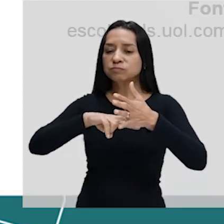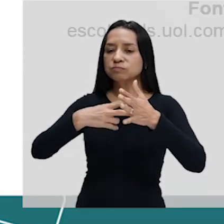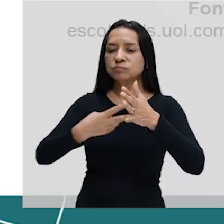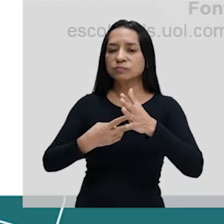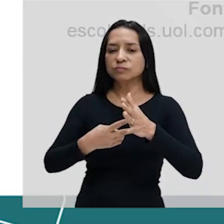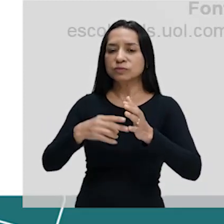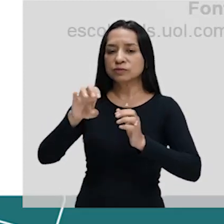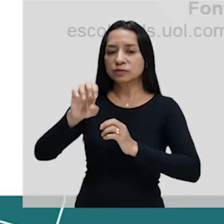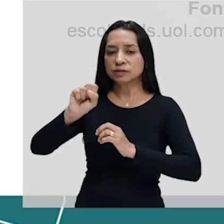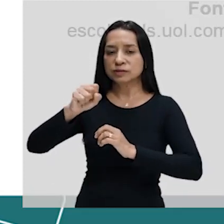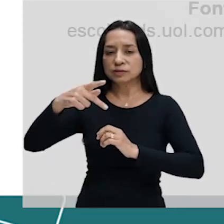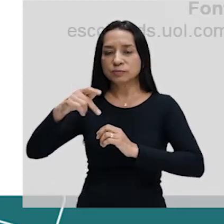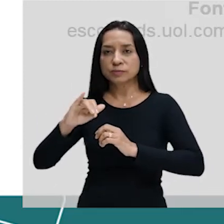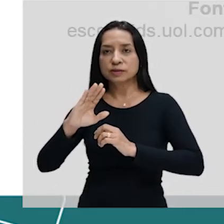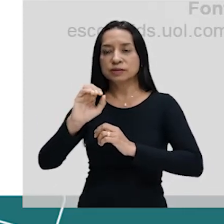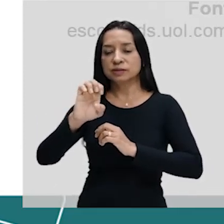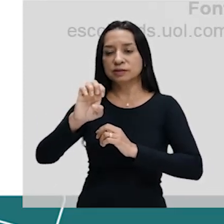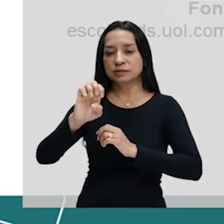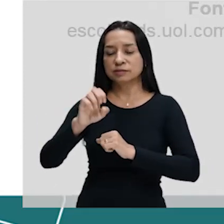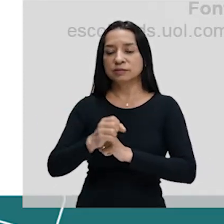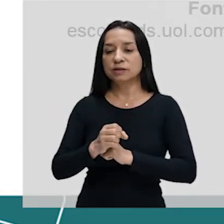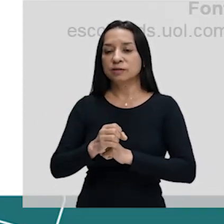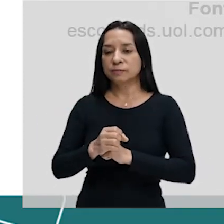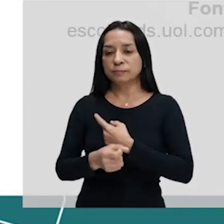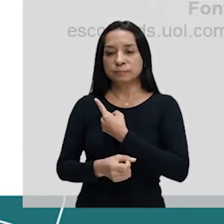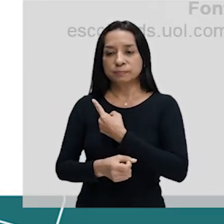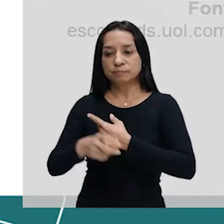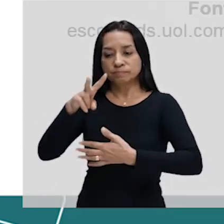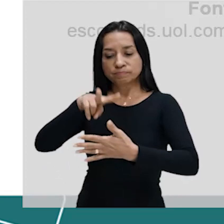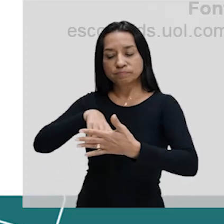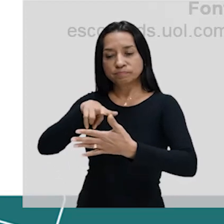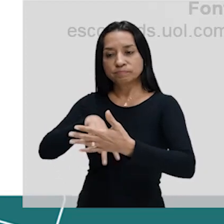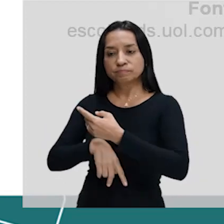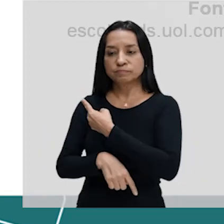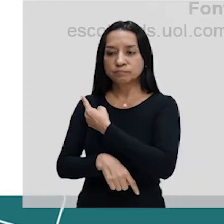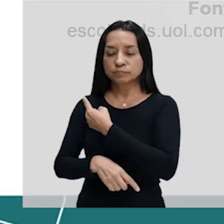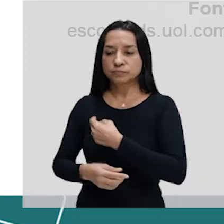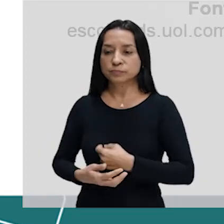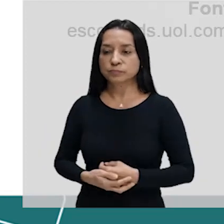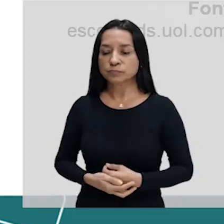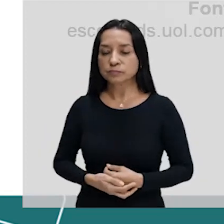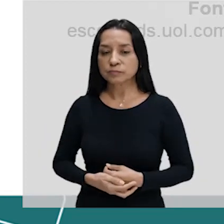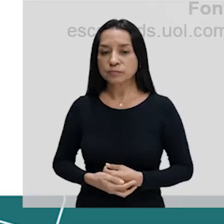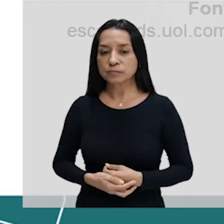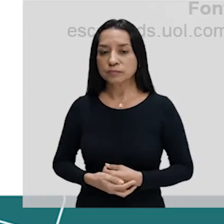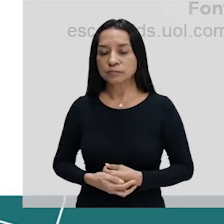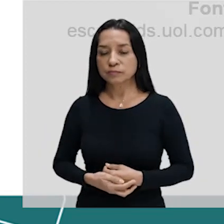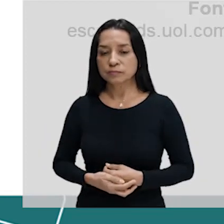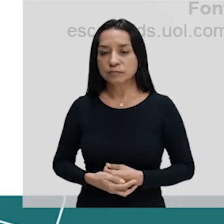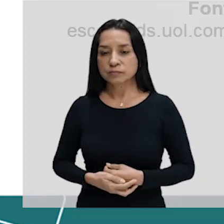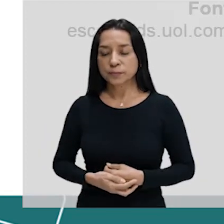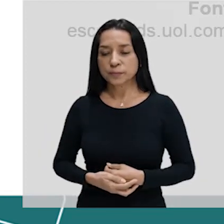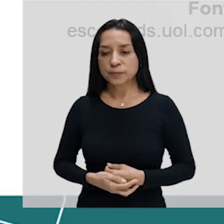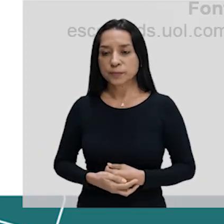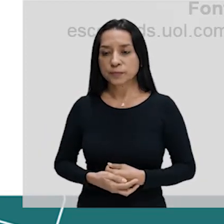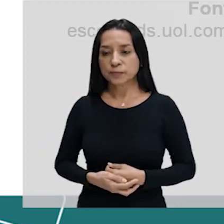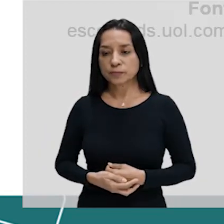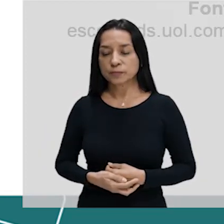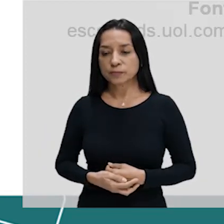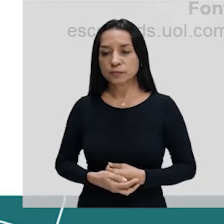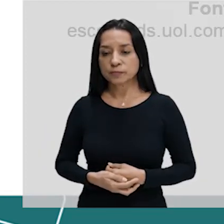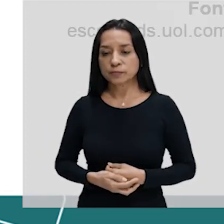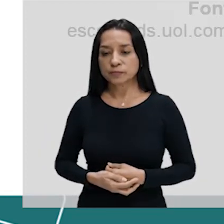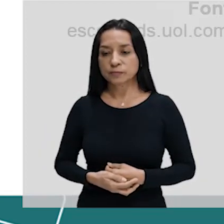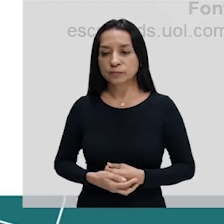espécie? Espécie é um grupo de populações cujos indivíduos em condições naturais,